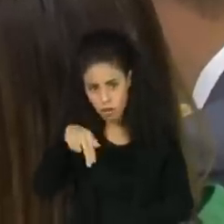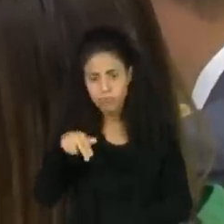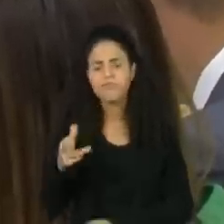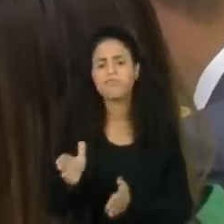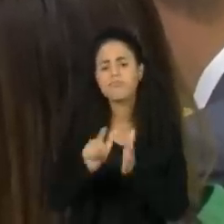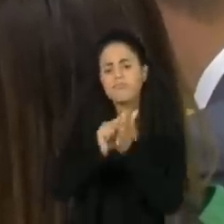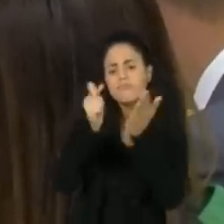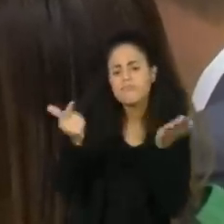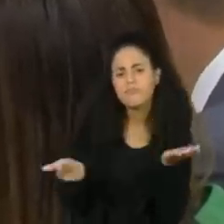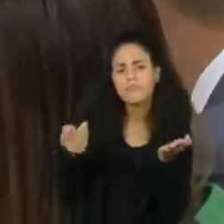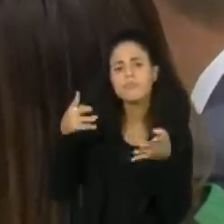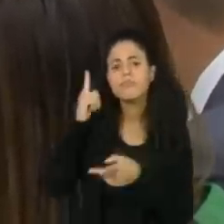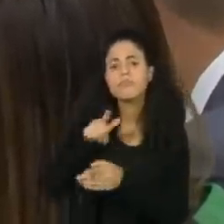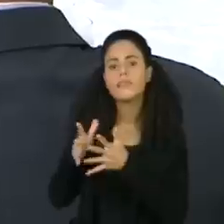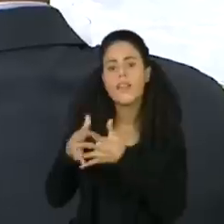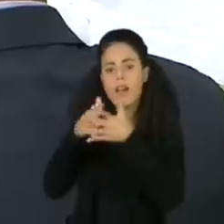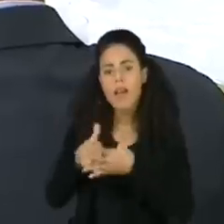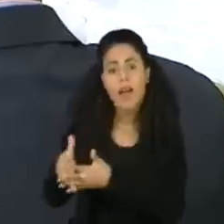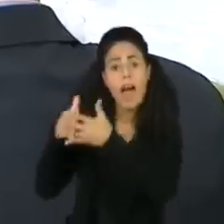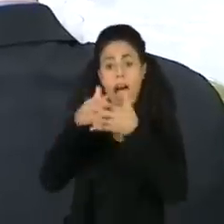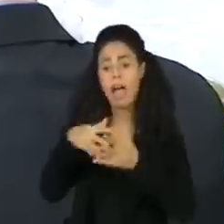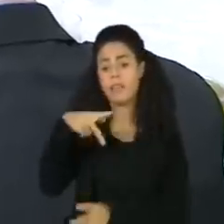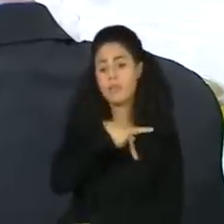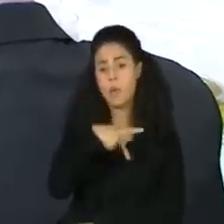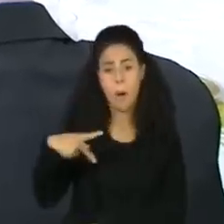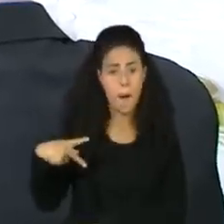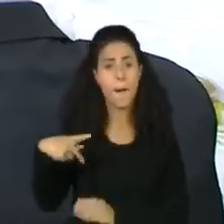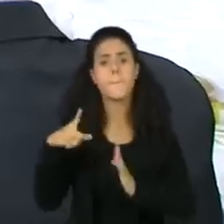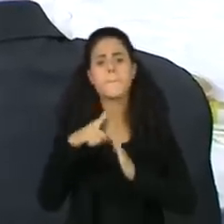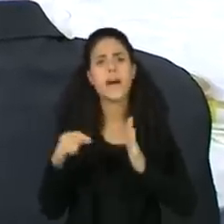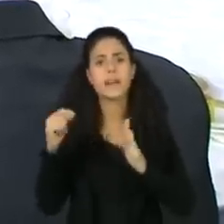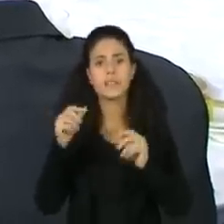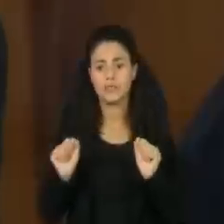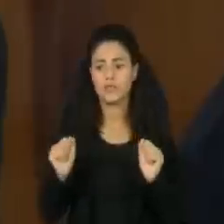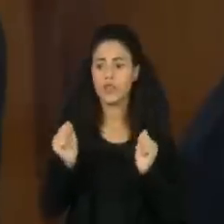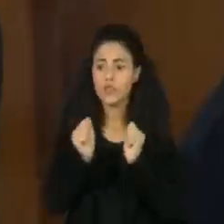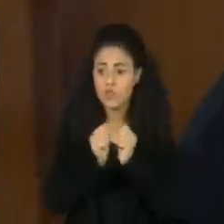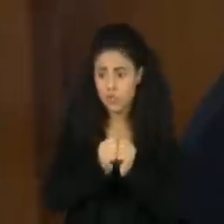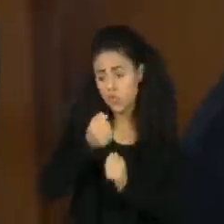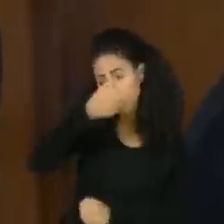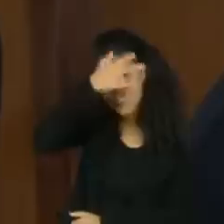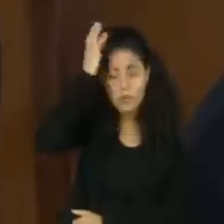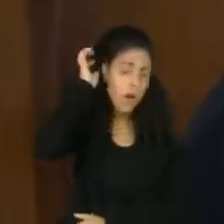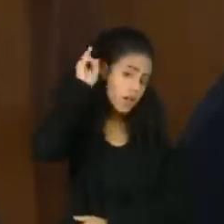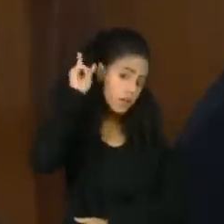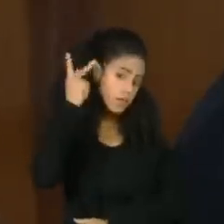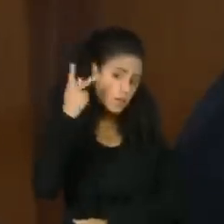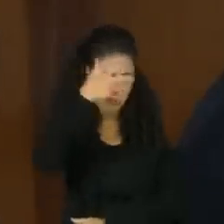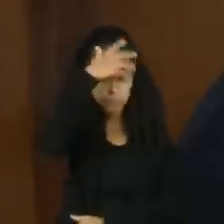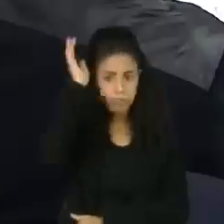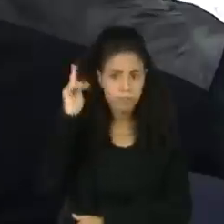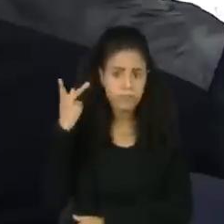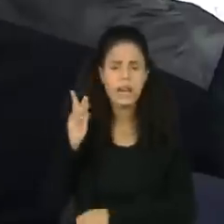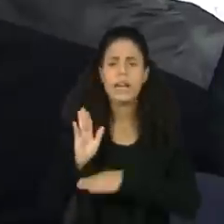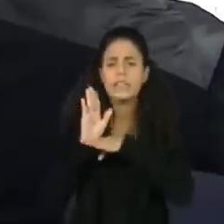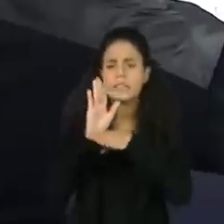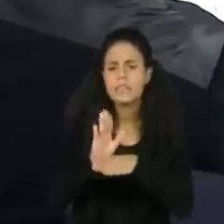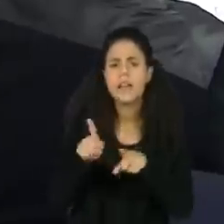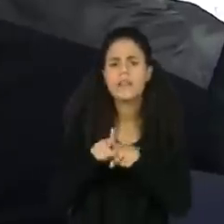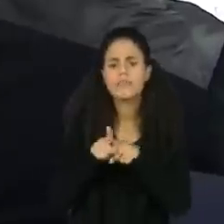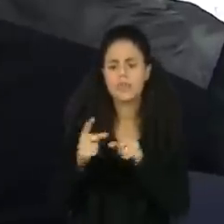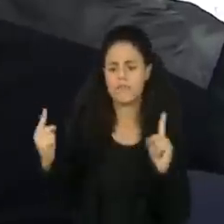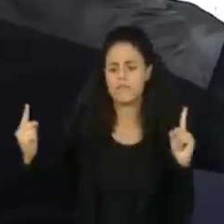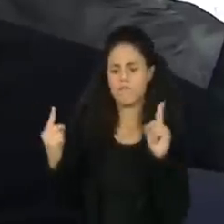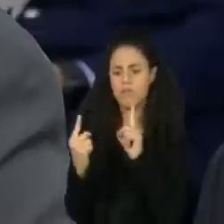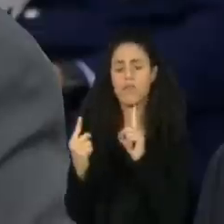organizado pela Assessoria do Palácio do Planalto sentado ao lado do General Augusto Heleno atual chefe do gabinete de segurança institucional e de